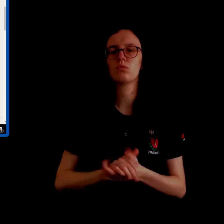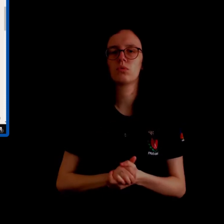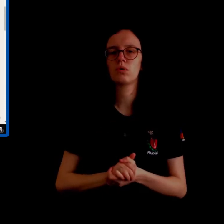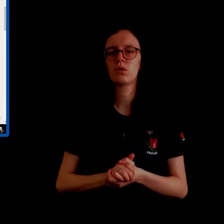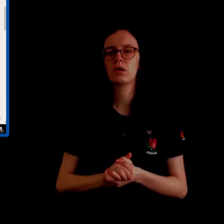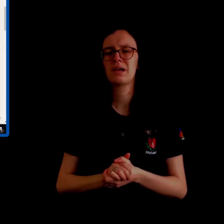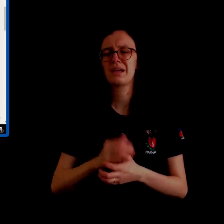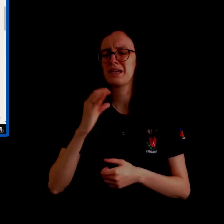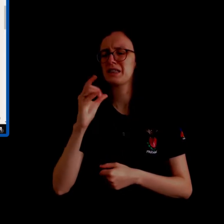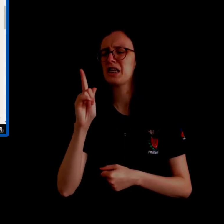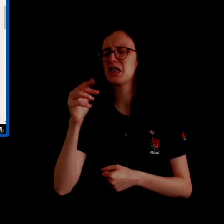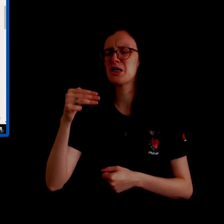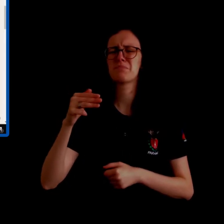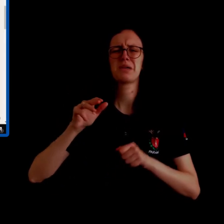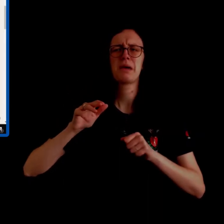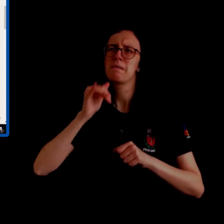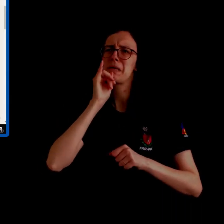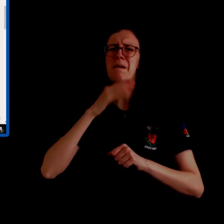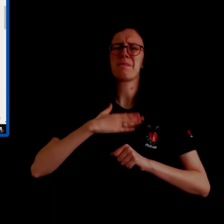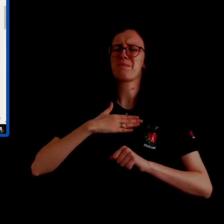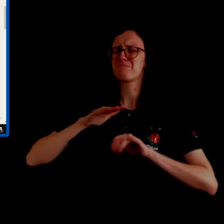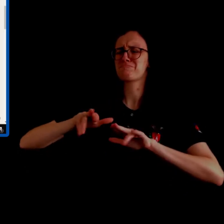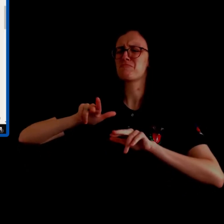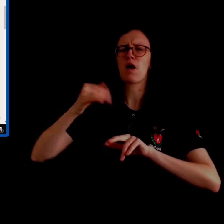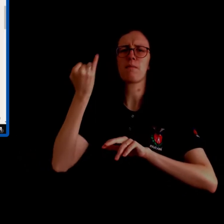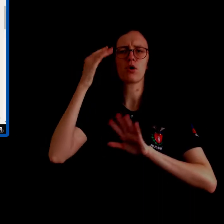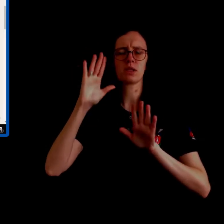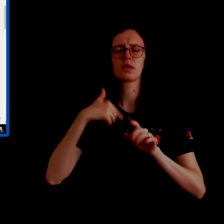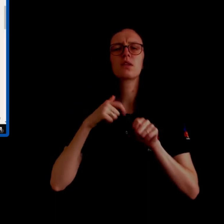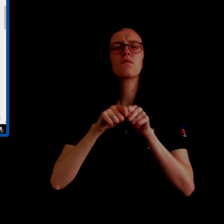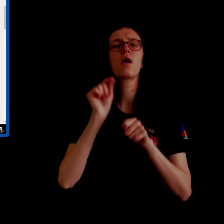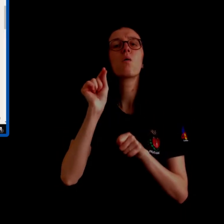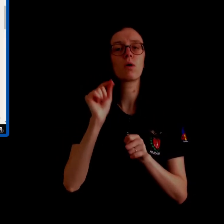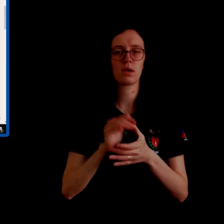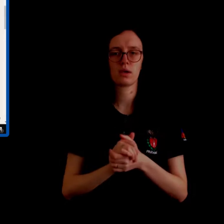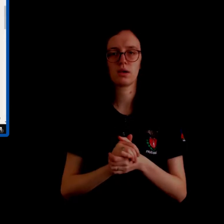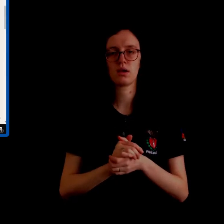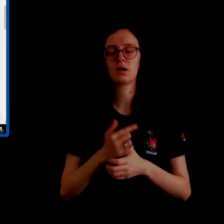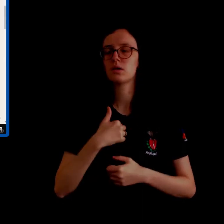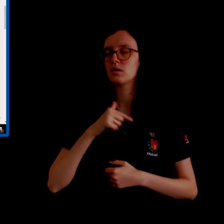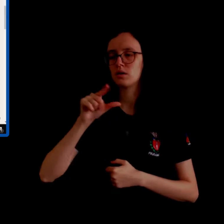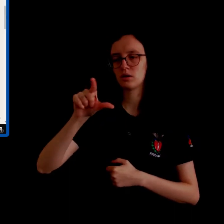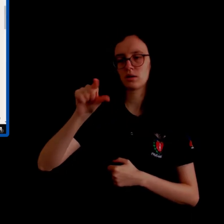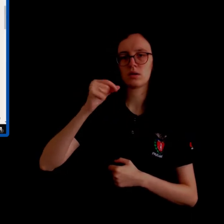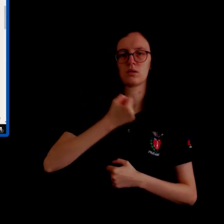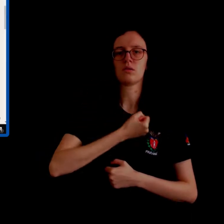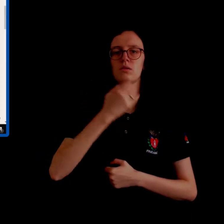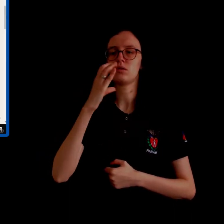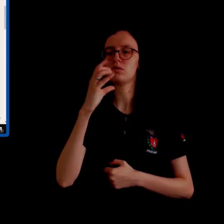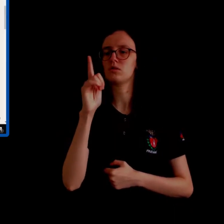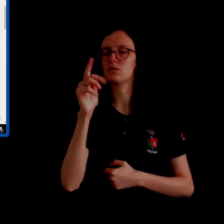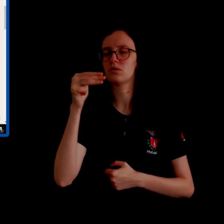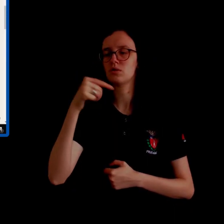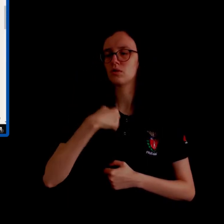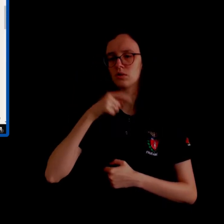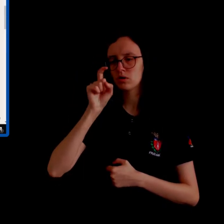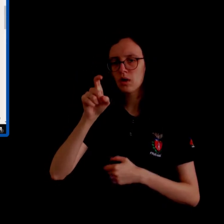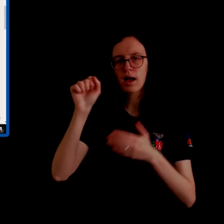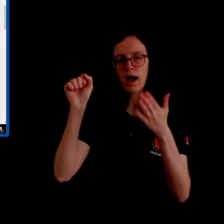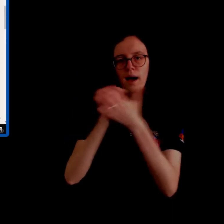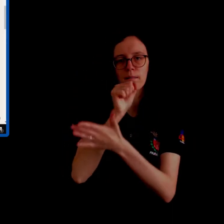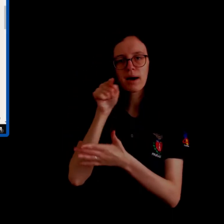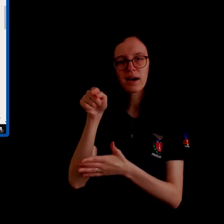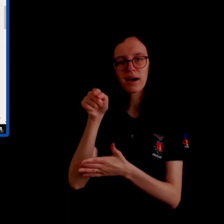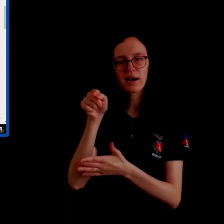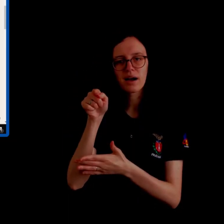CGM, para mim, não importa nada. Então, o que eu faço? Seleciono o CGM e clico nesse botão de excluir,